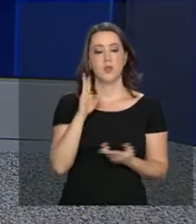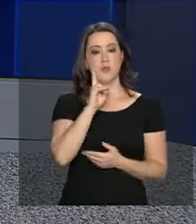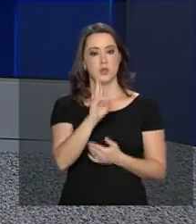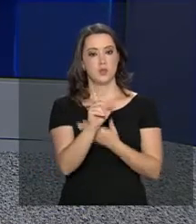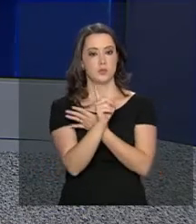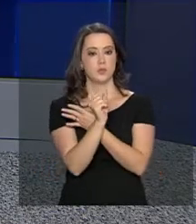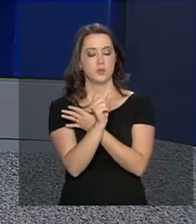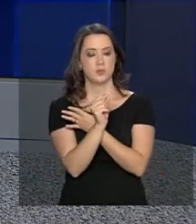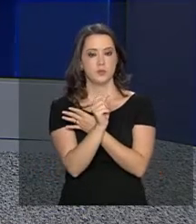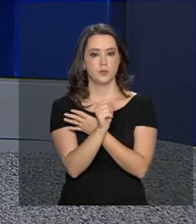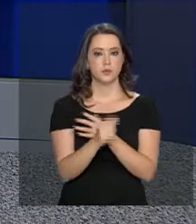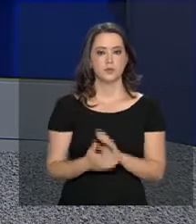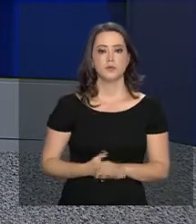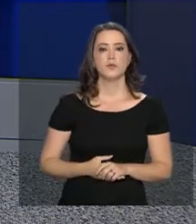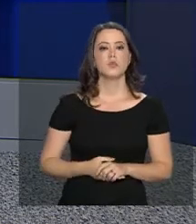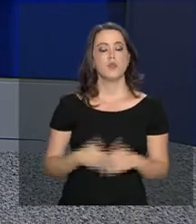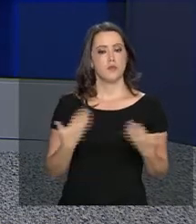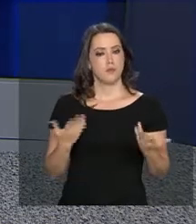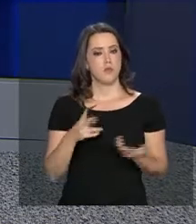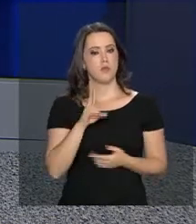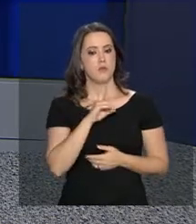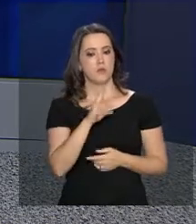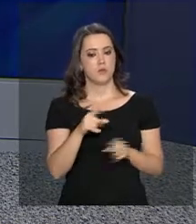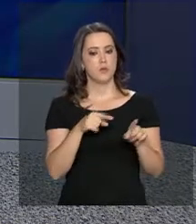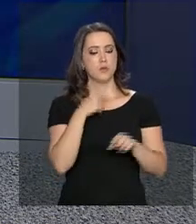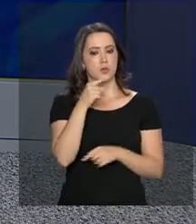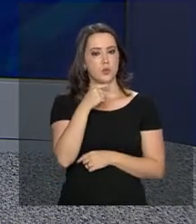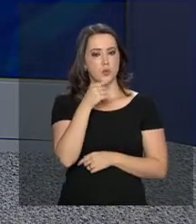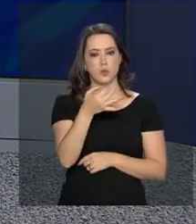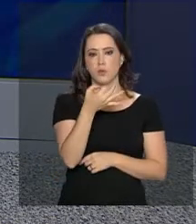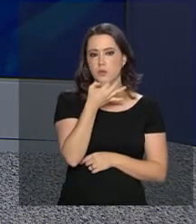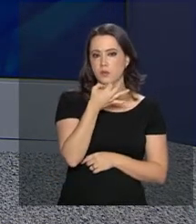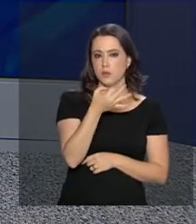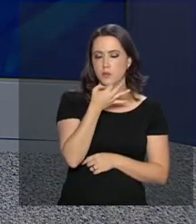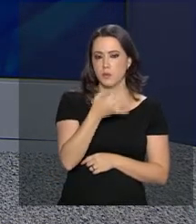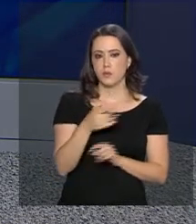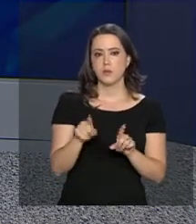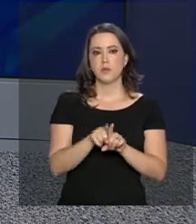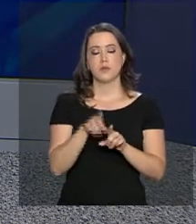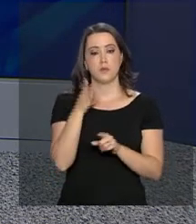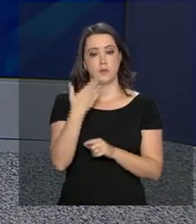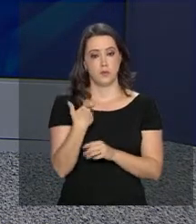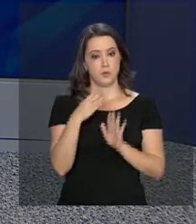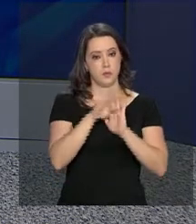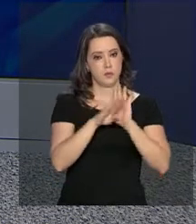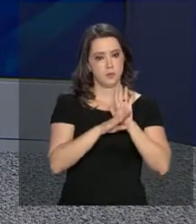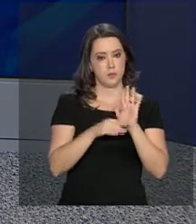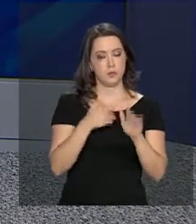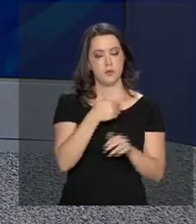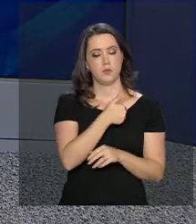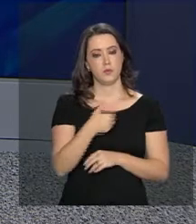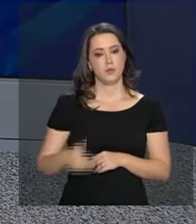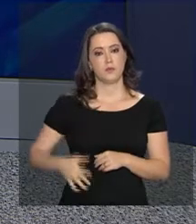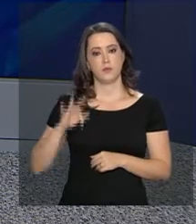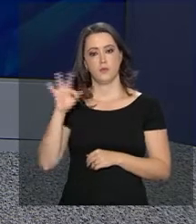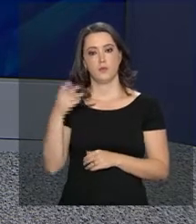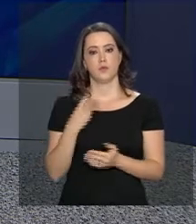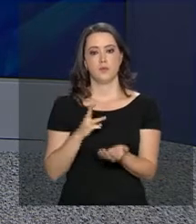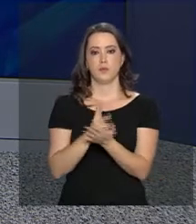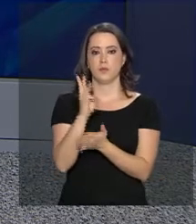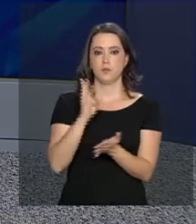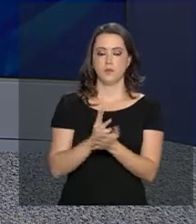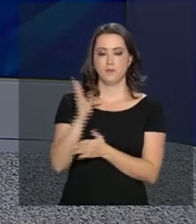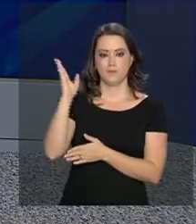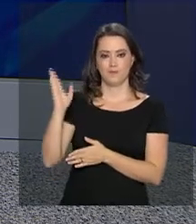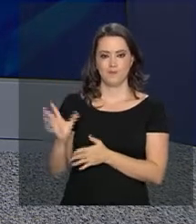Acesse também o nosso perfil no Twitter. Você pode ainda mandar sugestões de reportagens e dúvidas sobre programas e ações do governo federal para